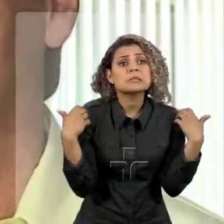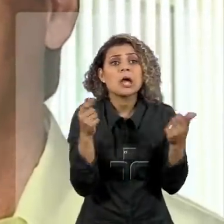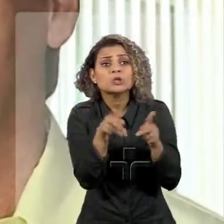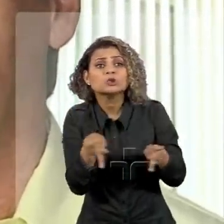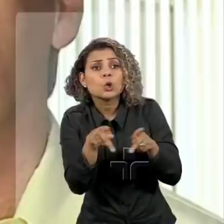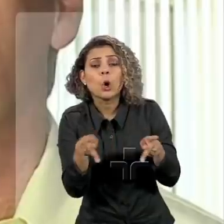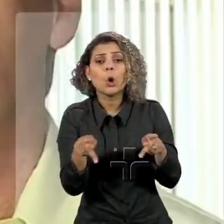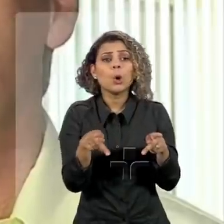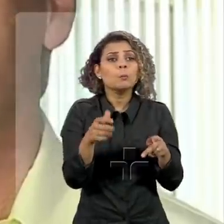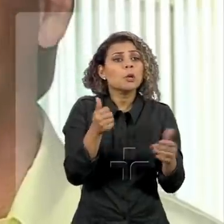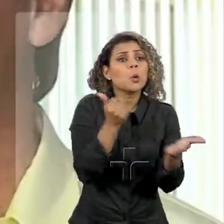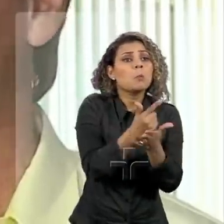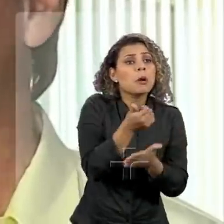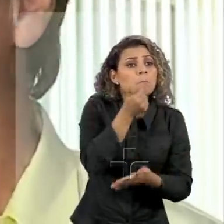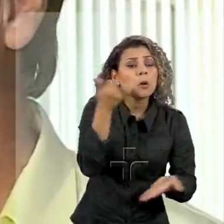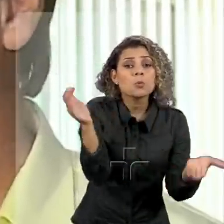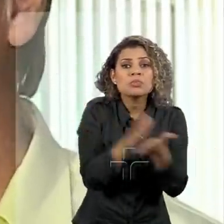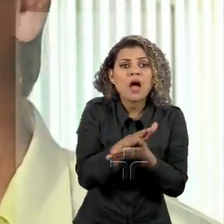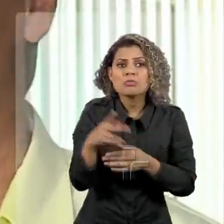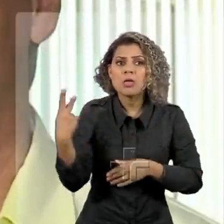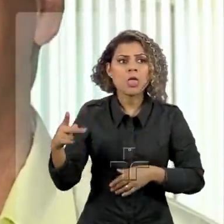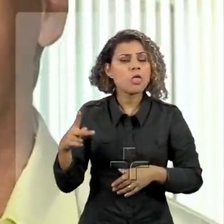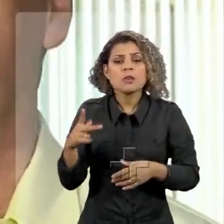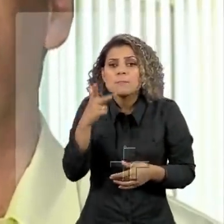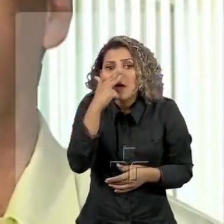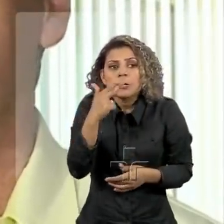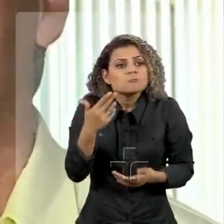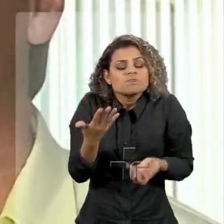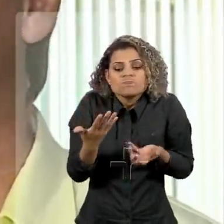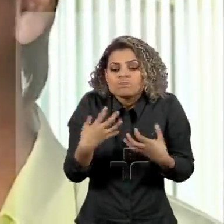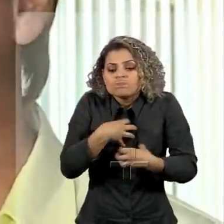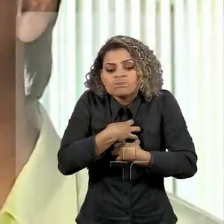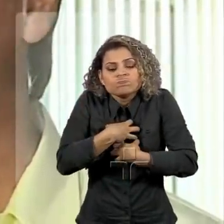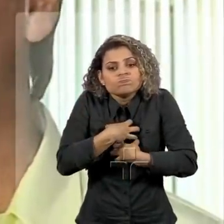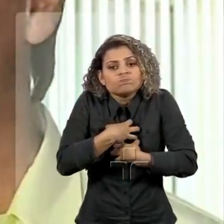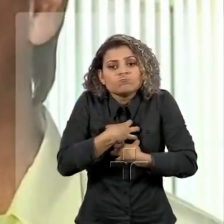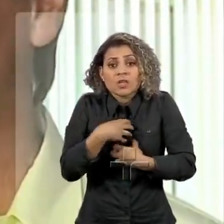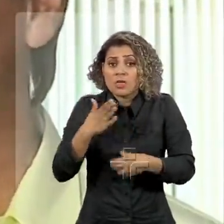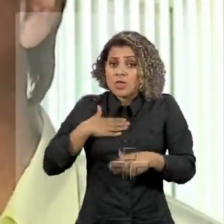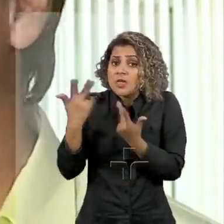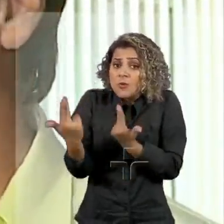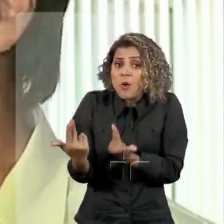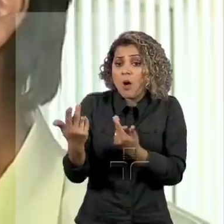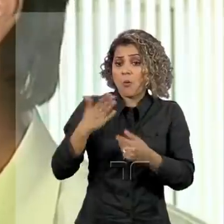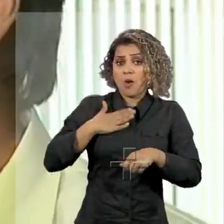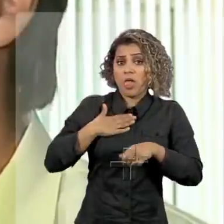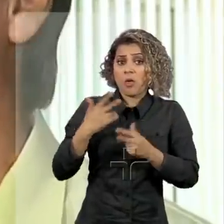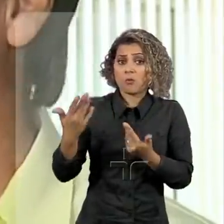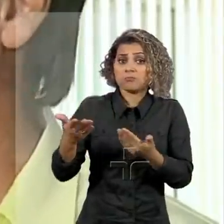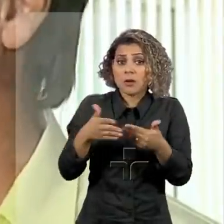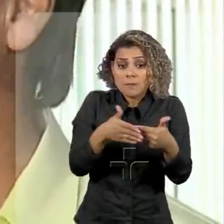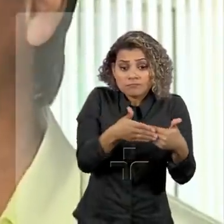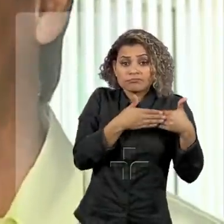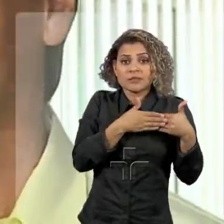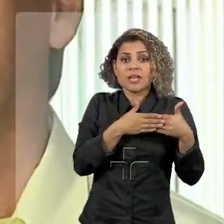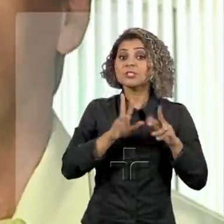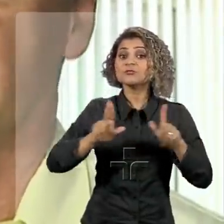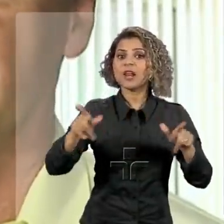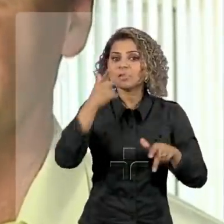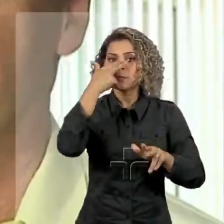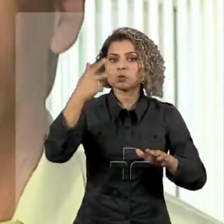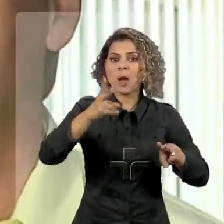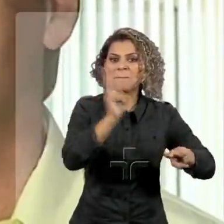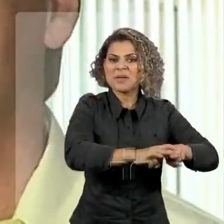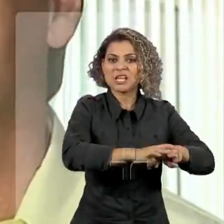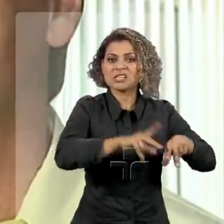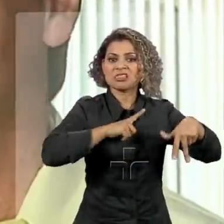shopping. Eu costumo dizer, não só ele como eu, né, nós temos menos direito do que alguém com uma tornozeleira, que está andando por aí,